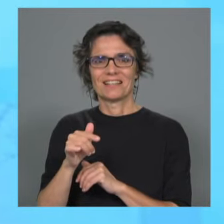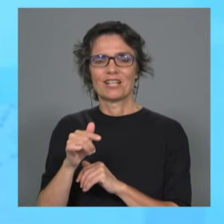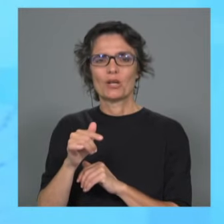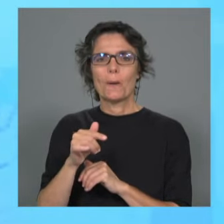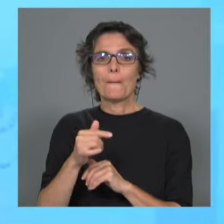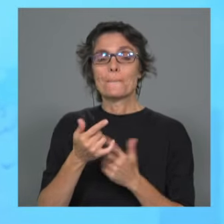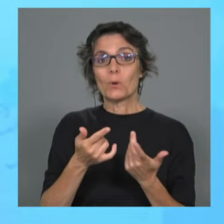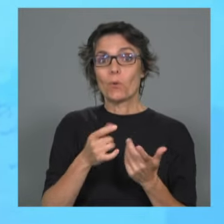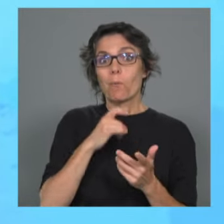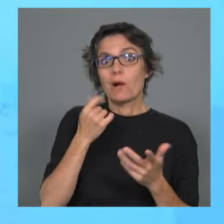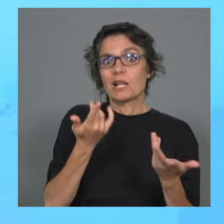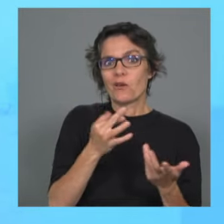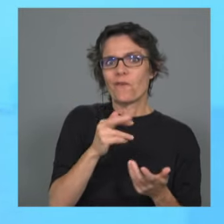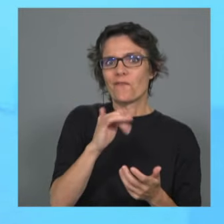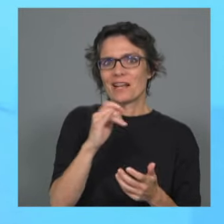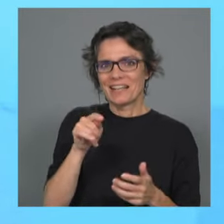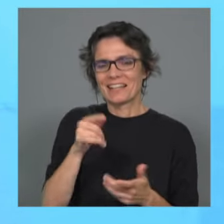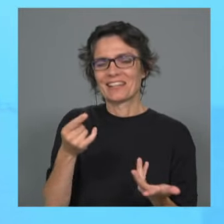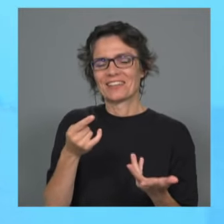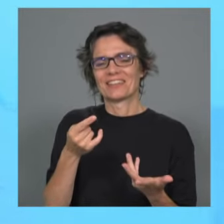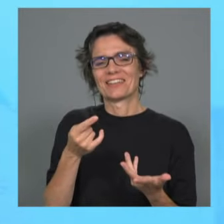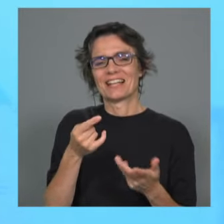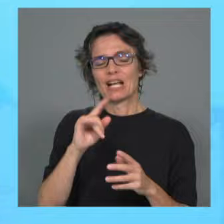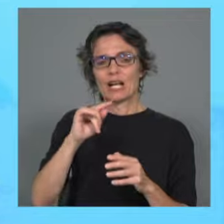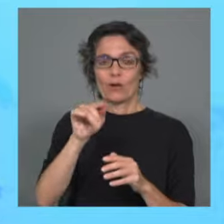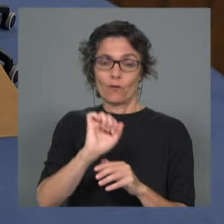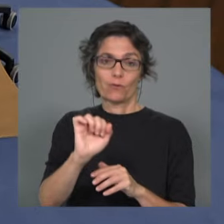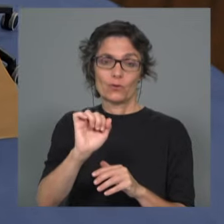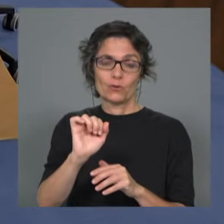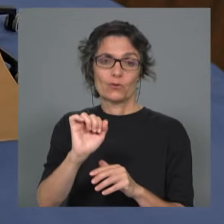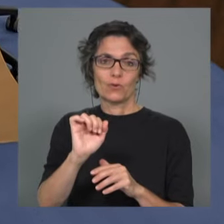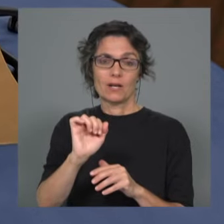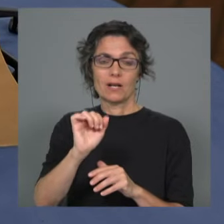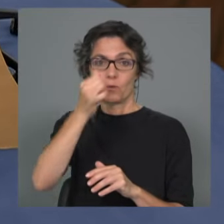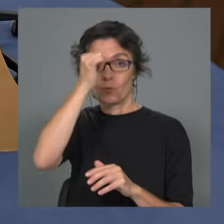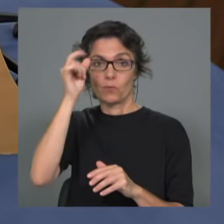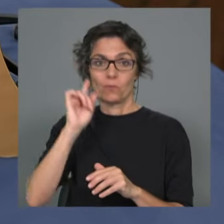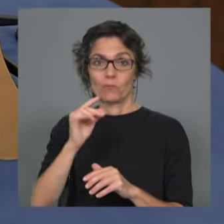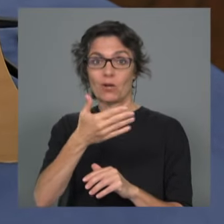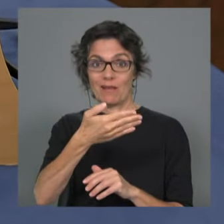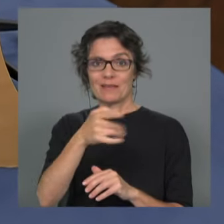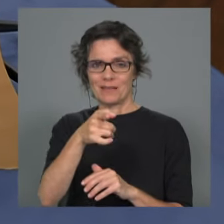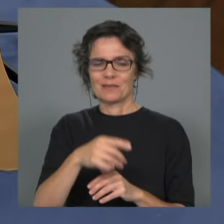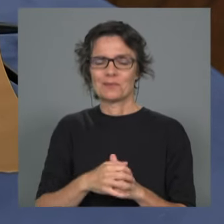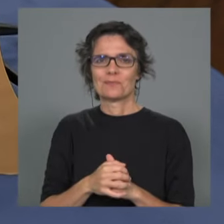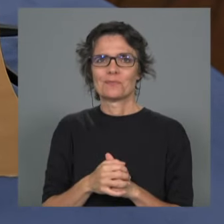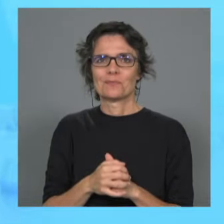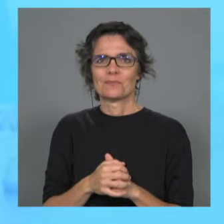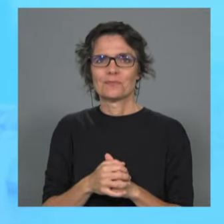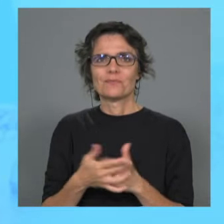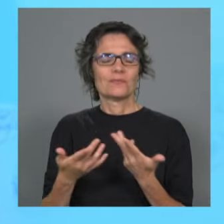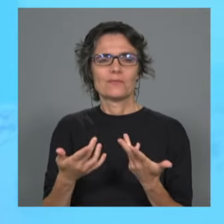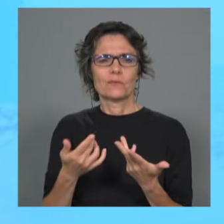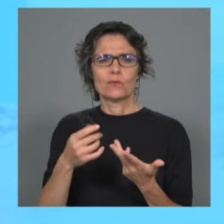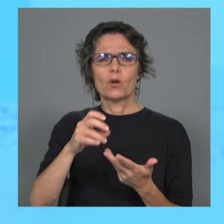Frei Márcio Carreira, a sua missa será mais tarde, missa nova, dia 17. Onde é que vai